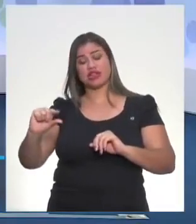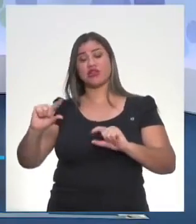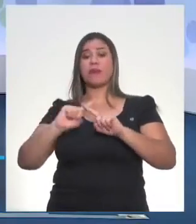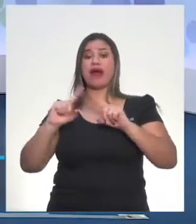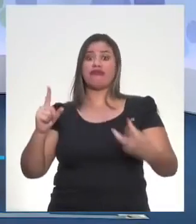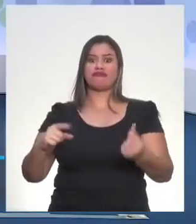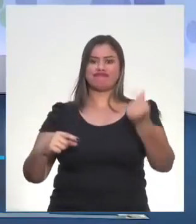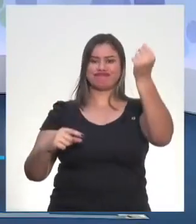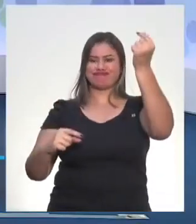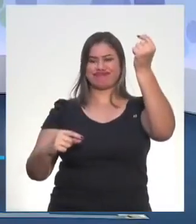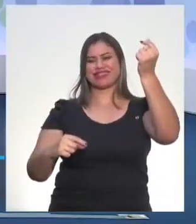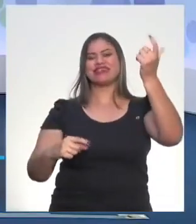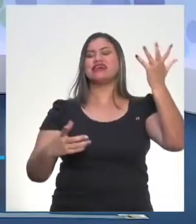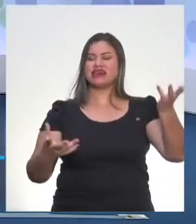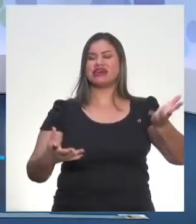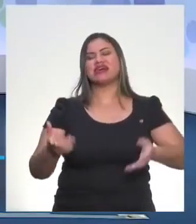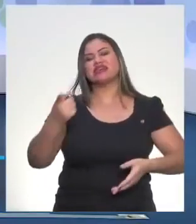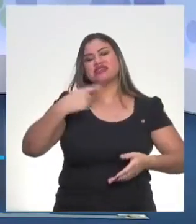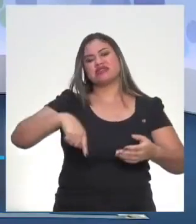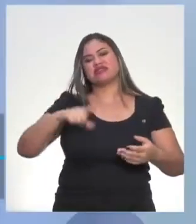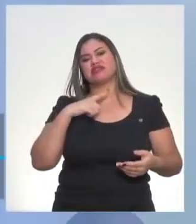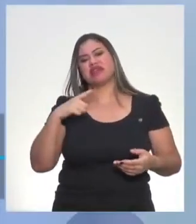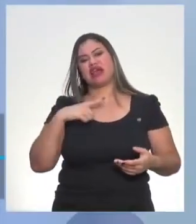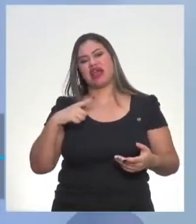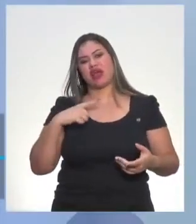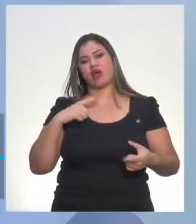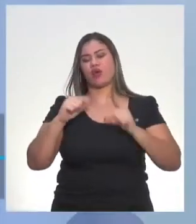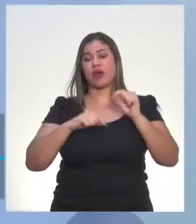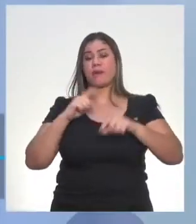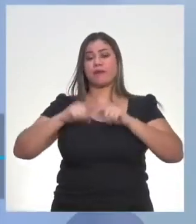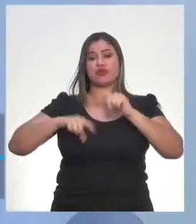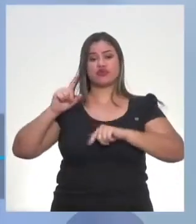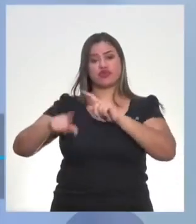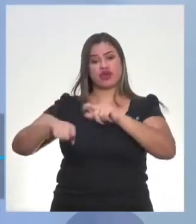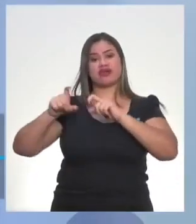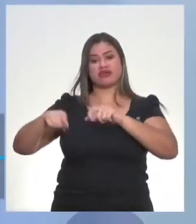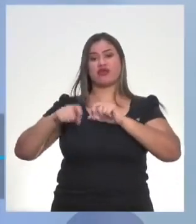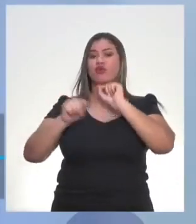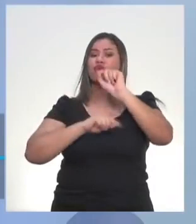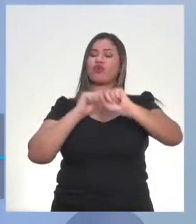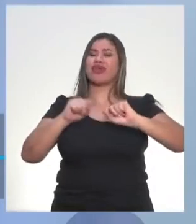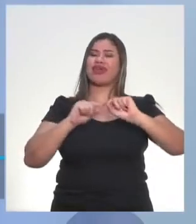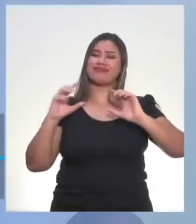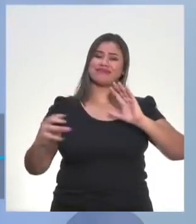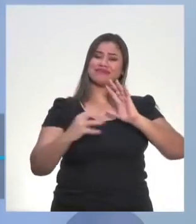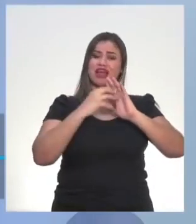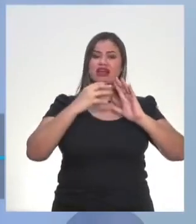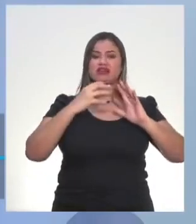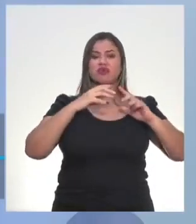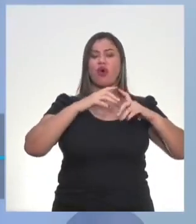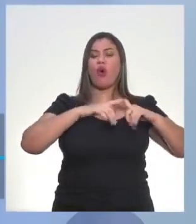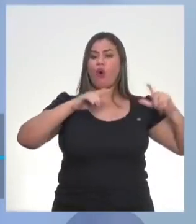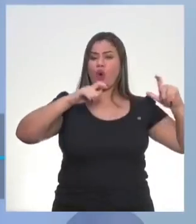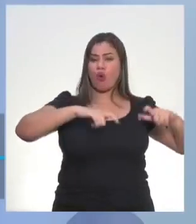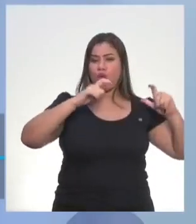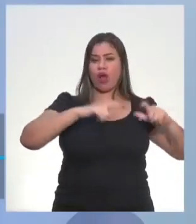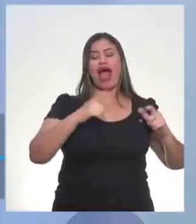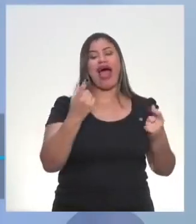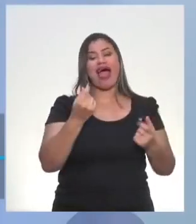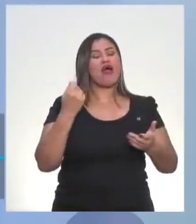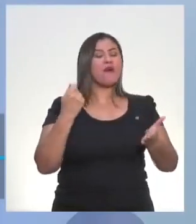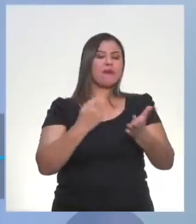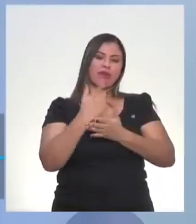alto. Então, a gente tem essa dinâmica aí no produto agrícola que interfere no ambiente, que é o